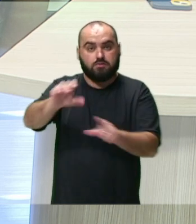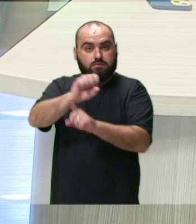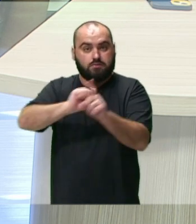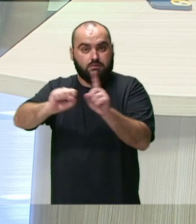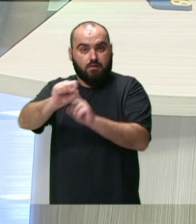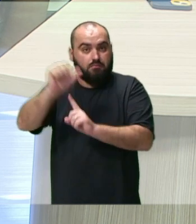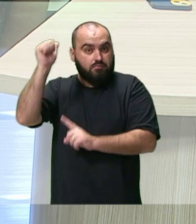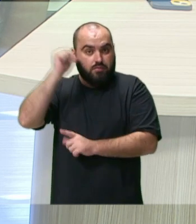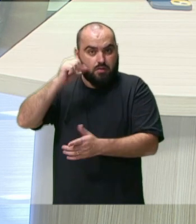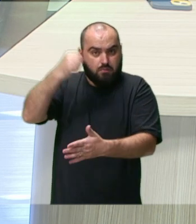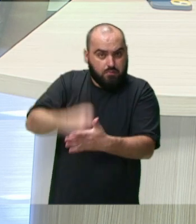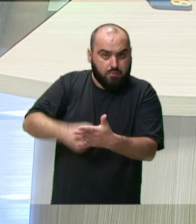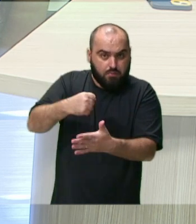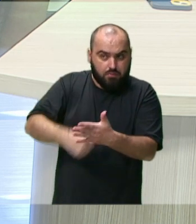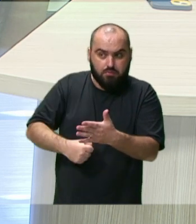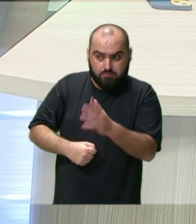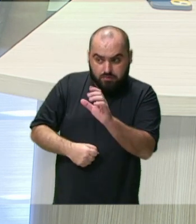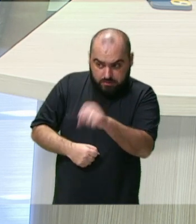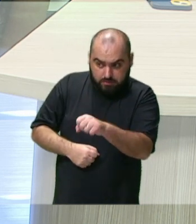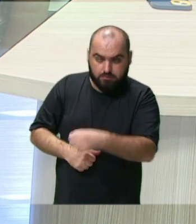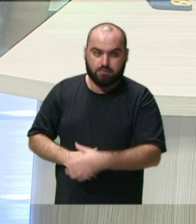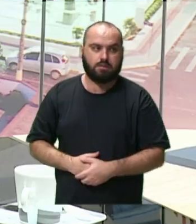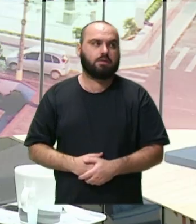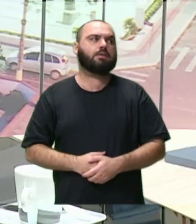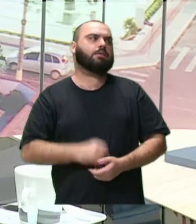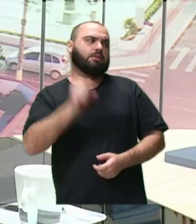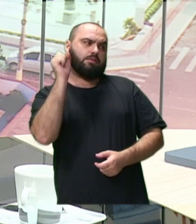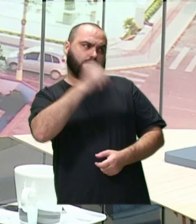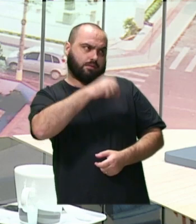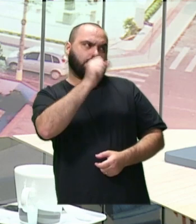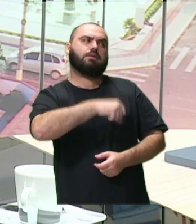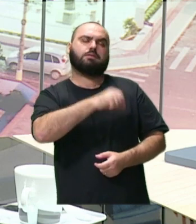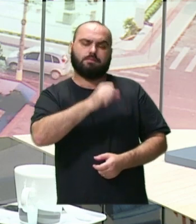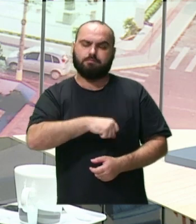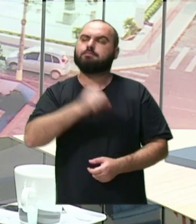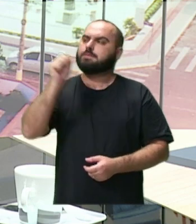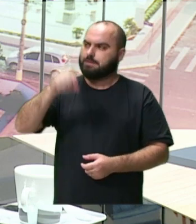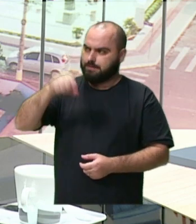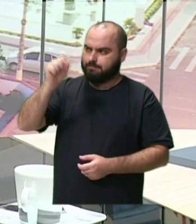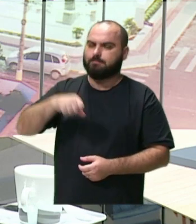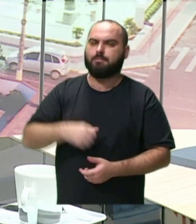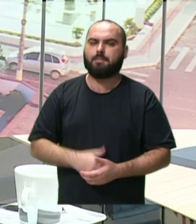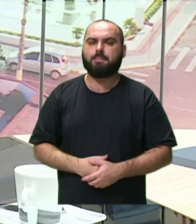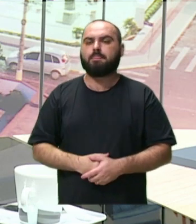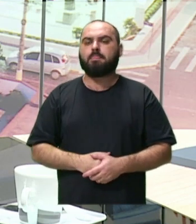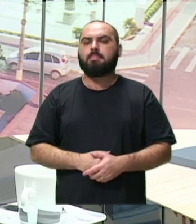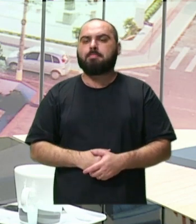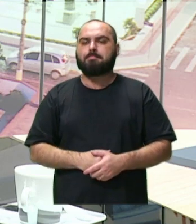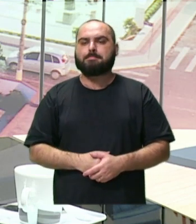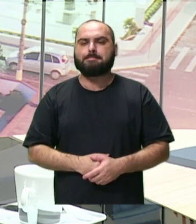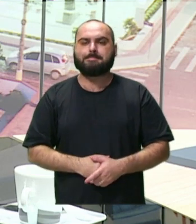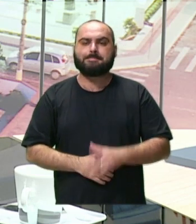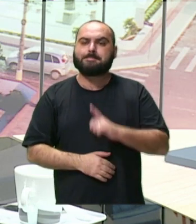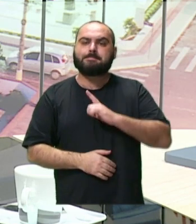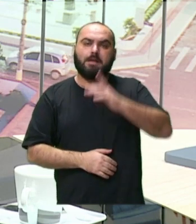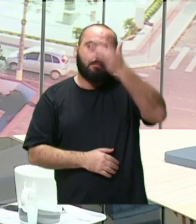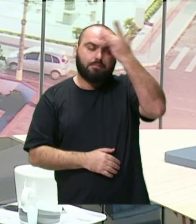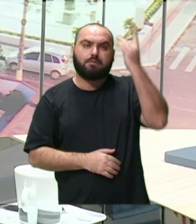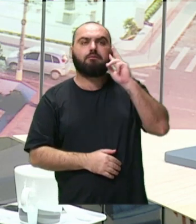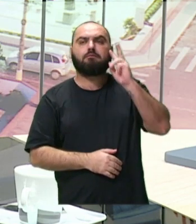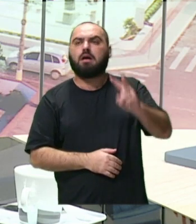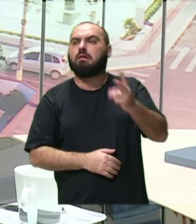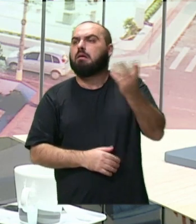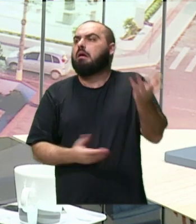estão na luta para conquistar esse espaço? Estão. Graças a Deus estão. Tem gente que diz assim para mim, Ana, mas como? Agora que a gente vê os